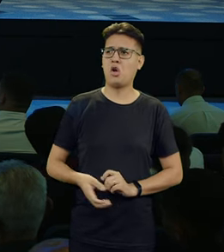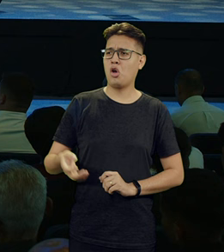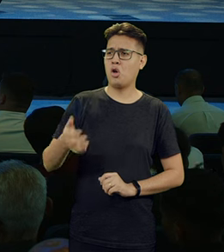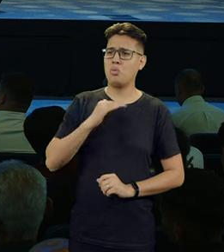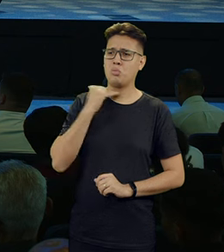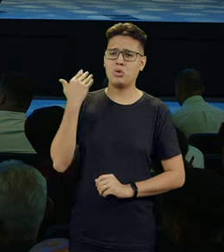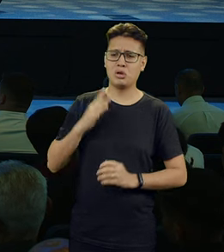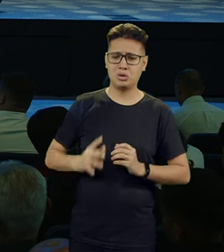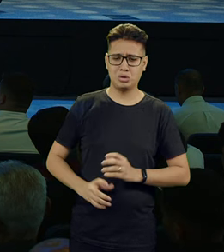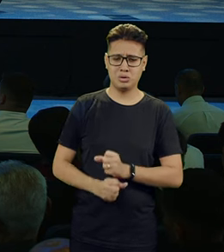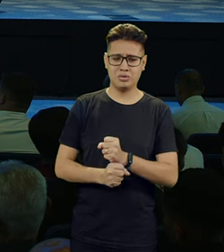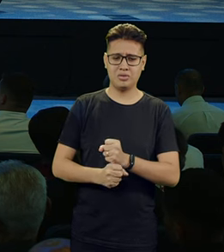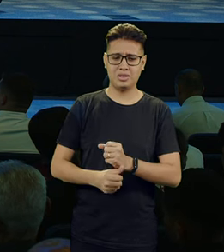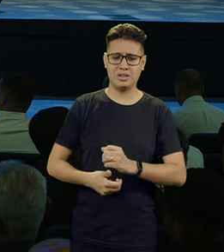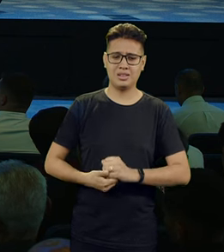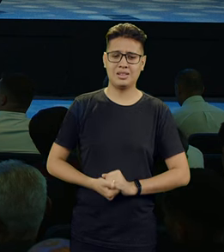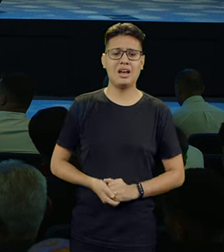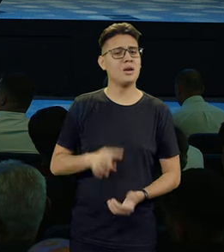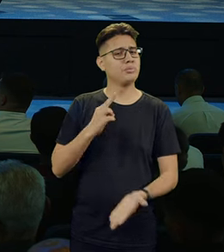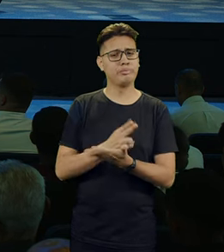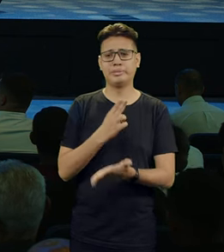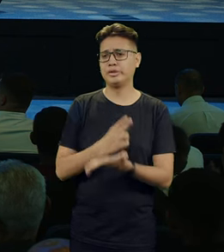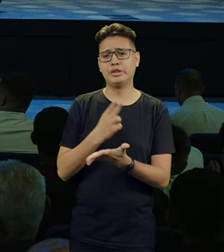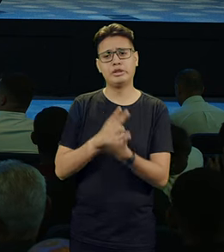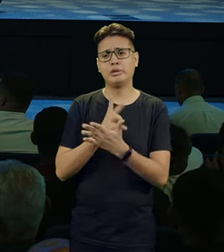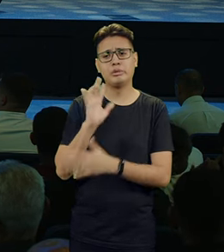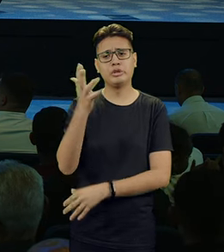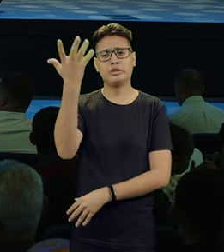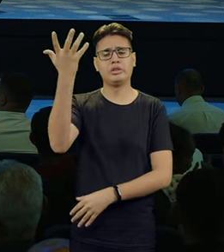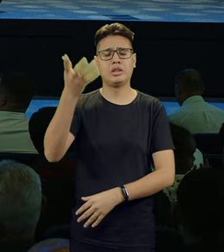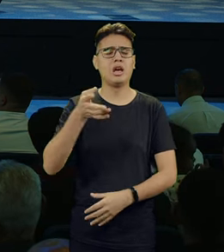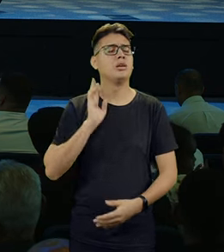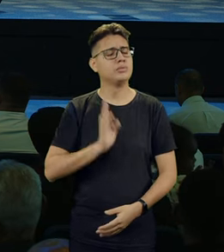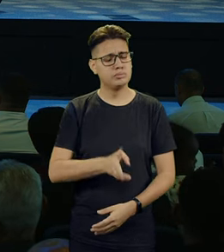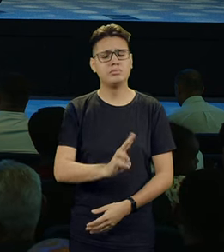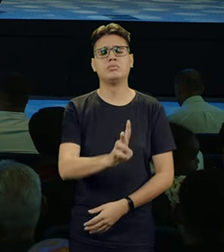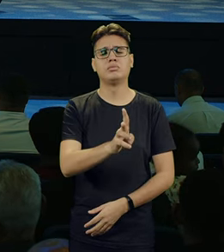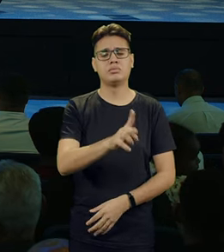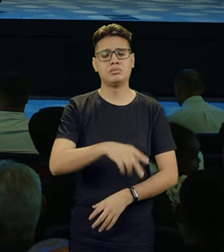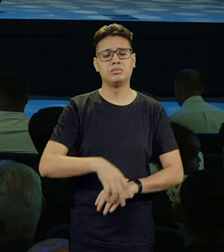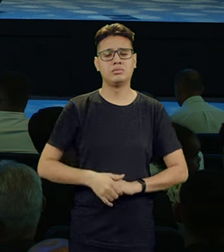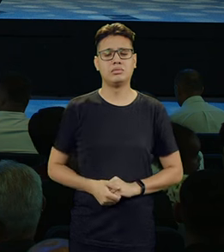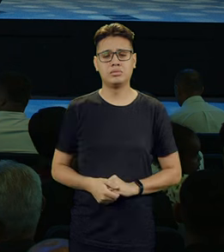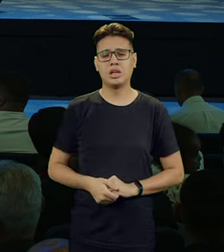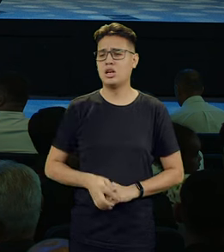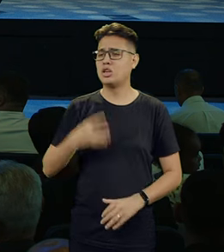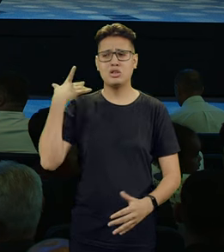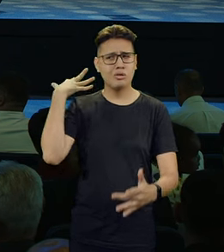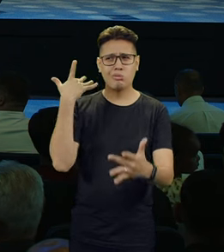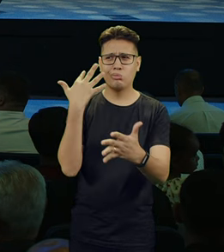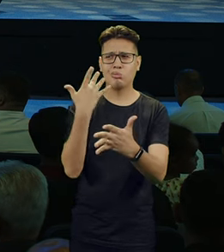fome. Sempre foi assim. Sempre.